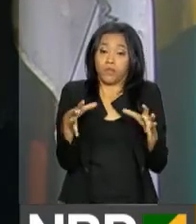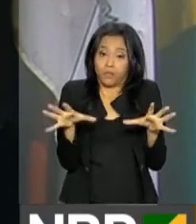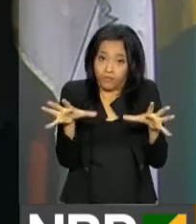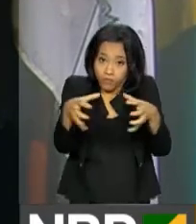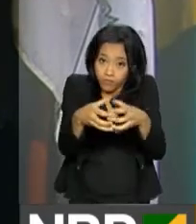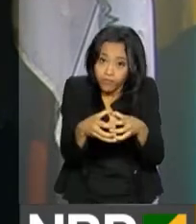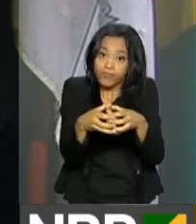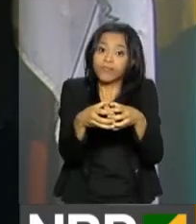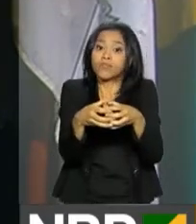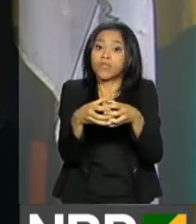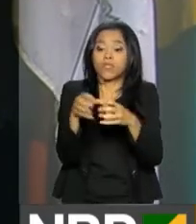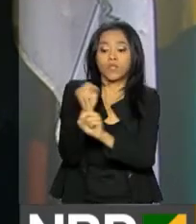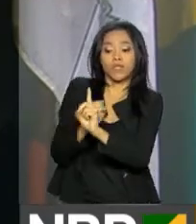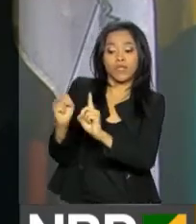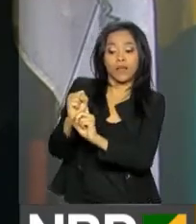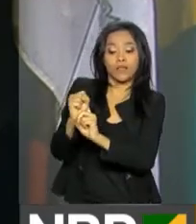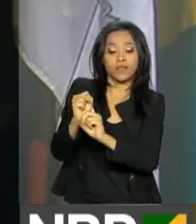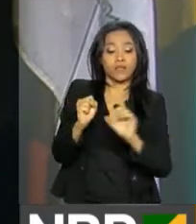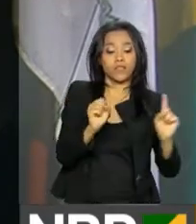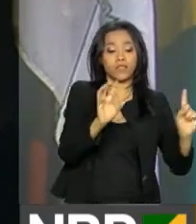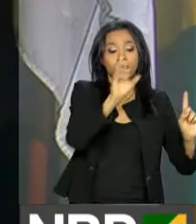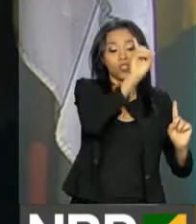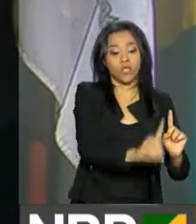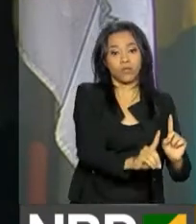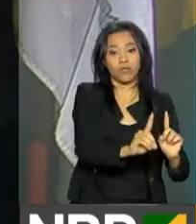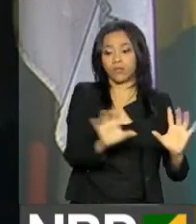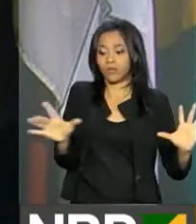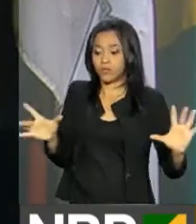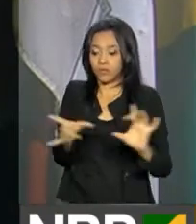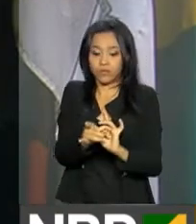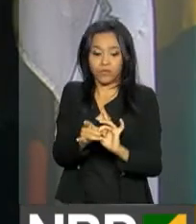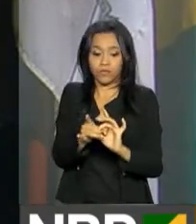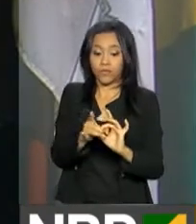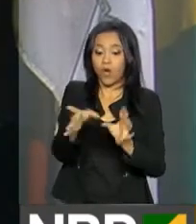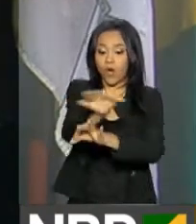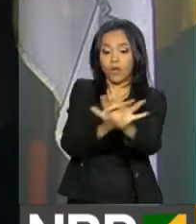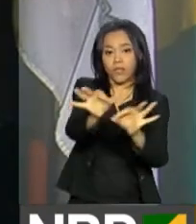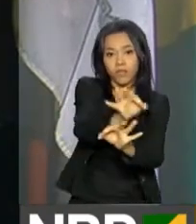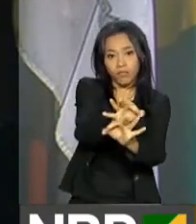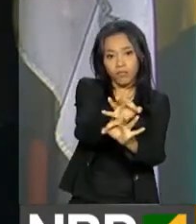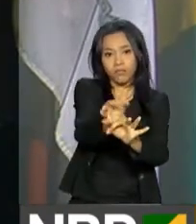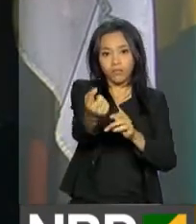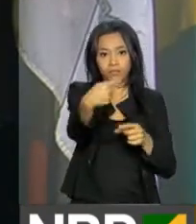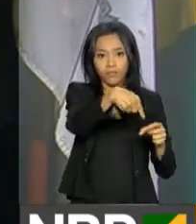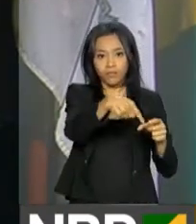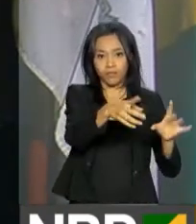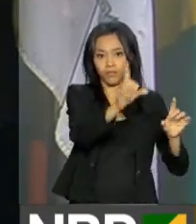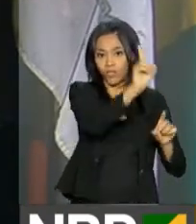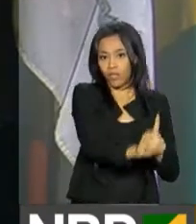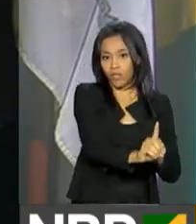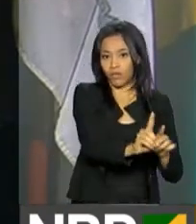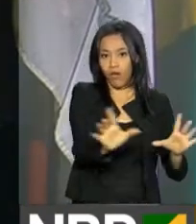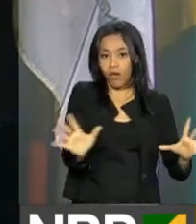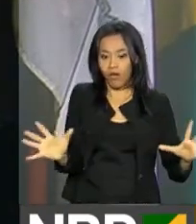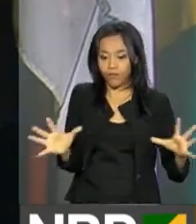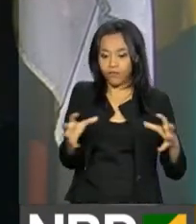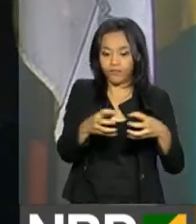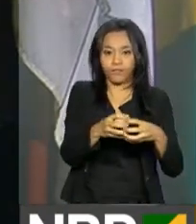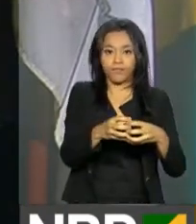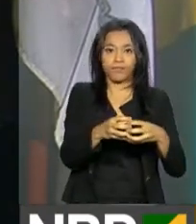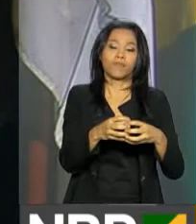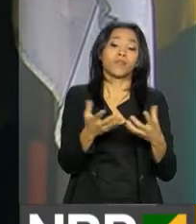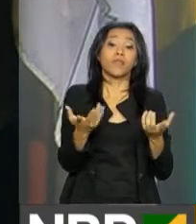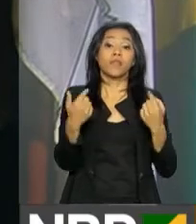disso citou está a sociedade está o direito da organização onde está a organização está o direito a galera e aqui o